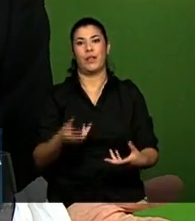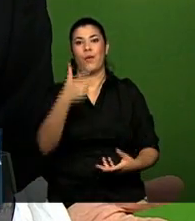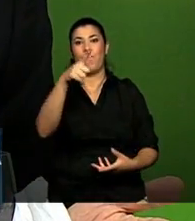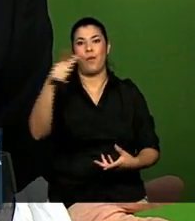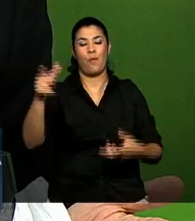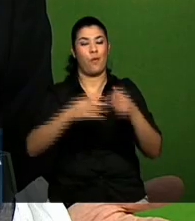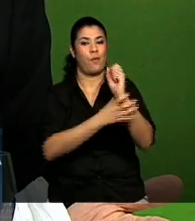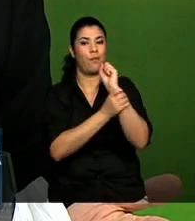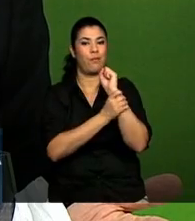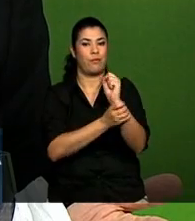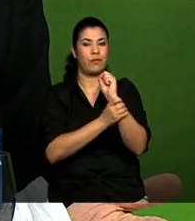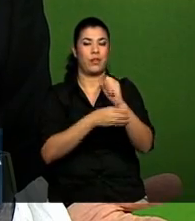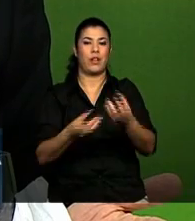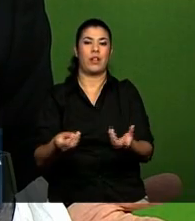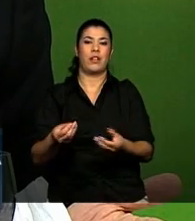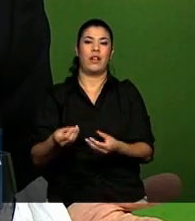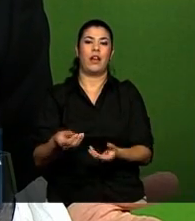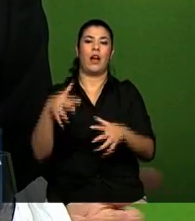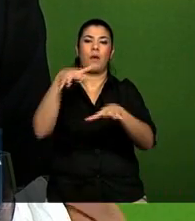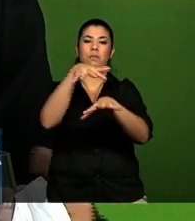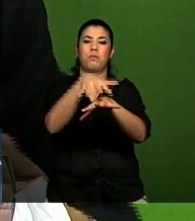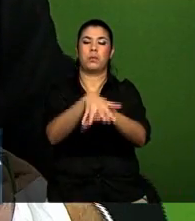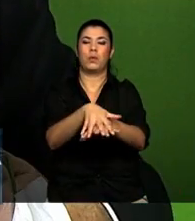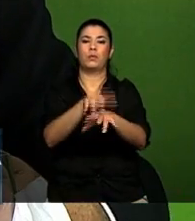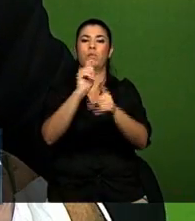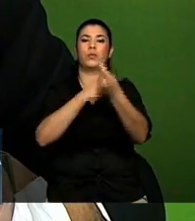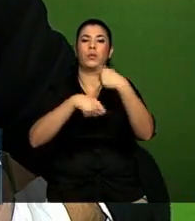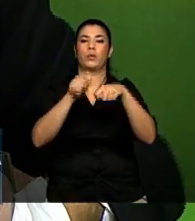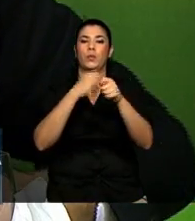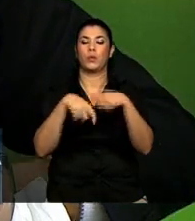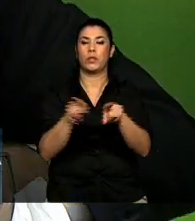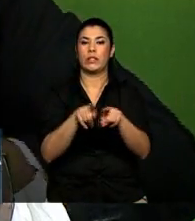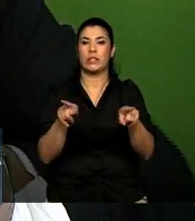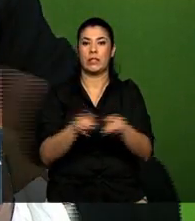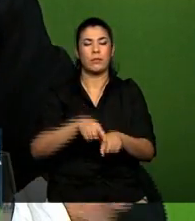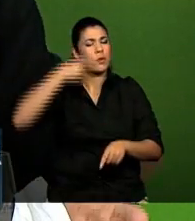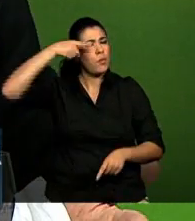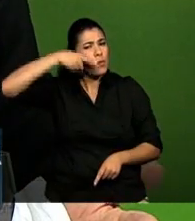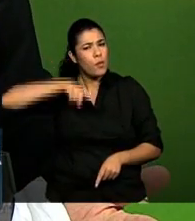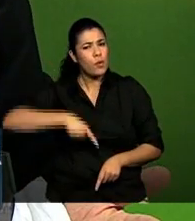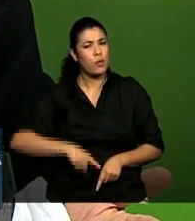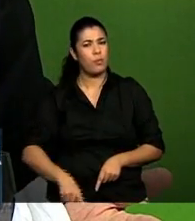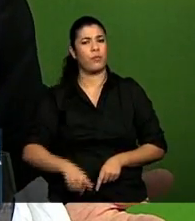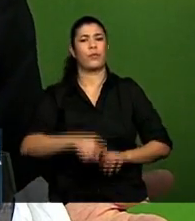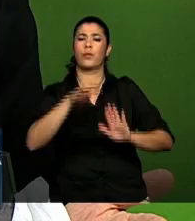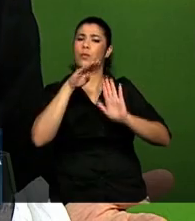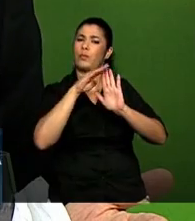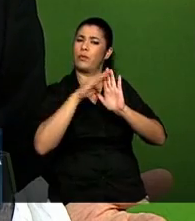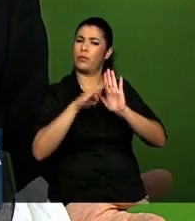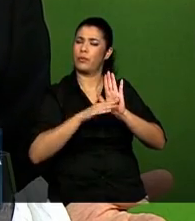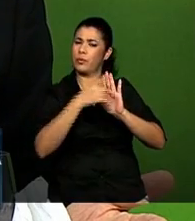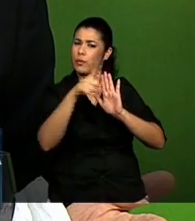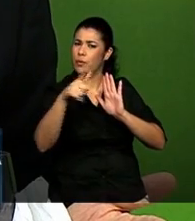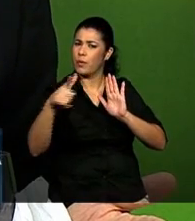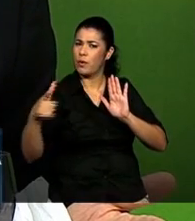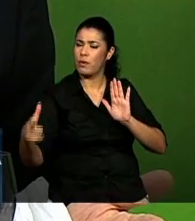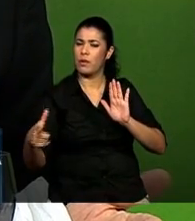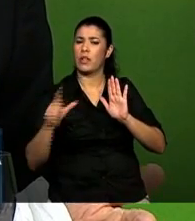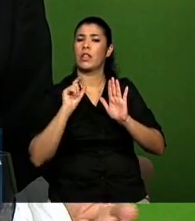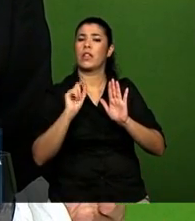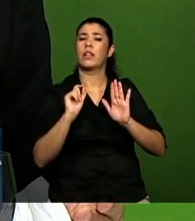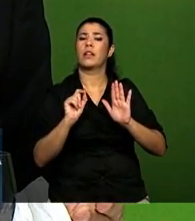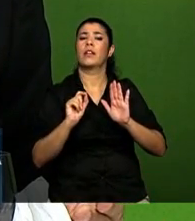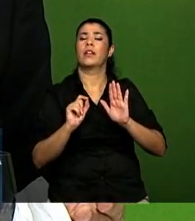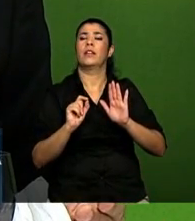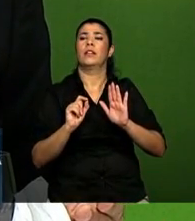inclusão Econômica nós estamos aprofundando programas que dão